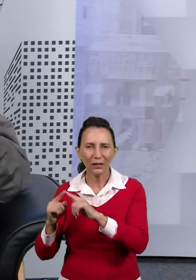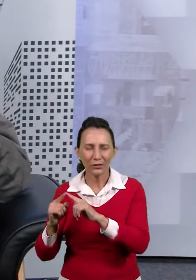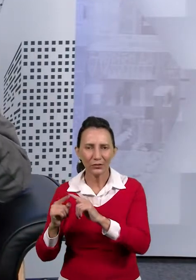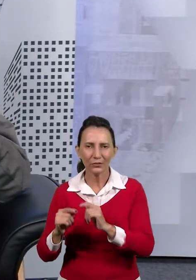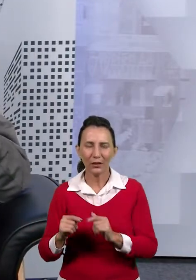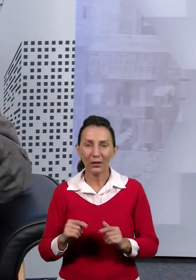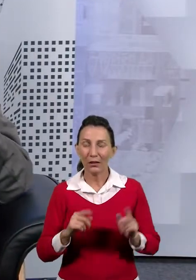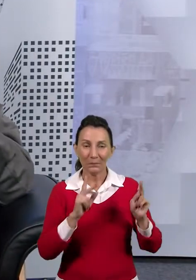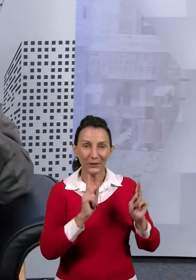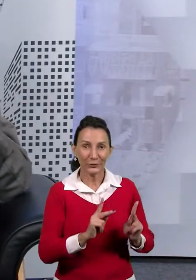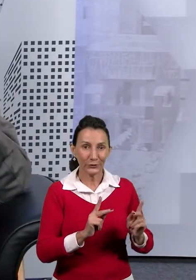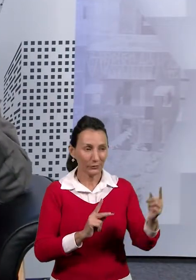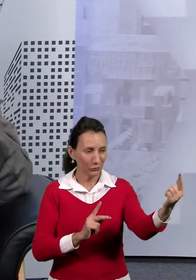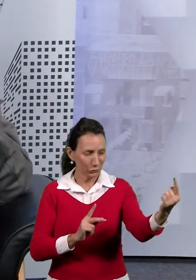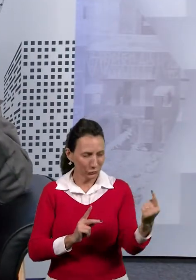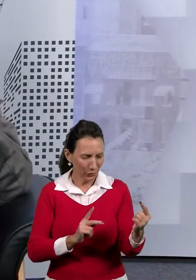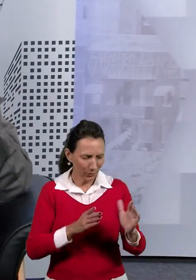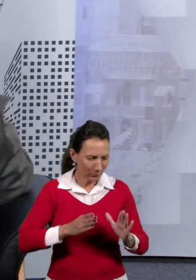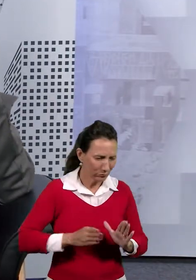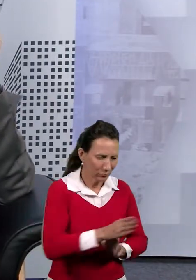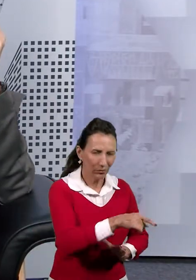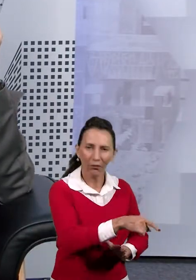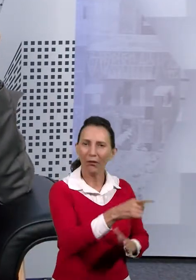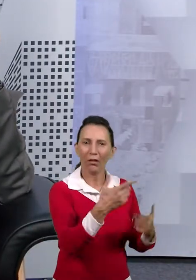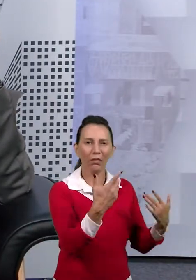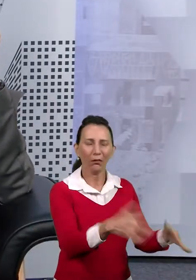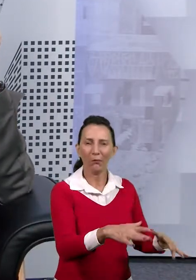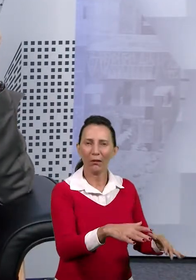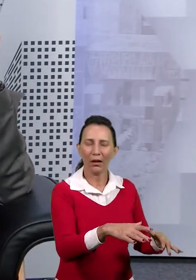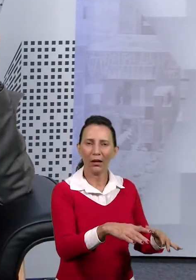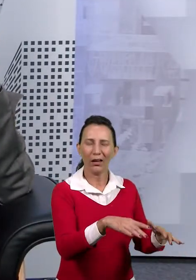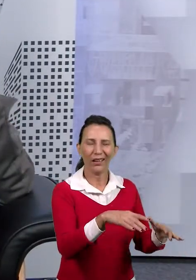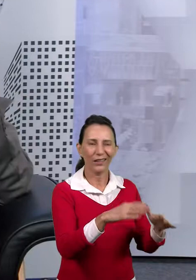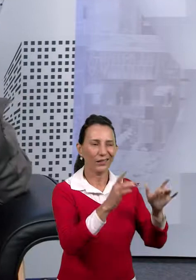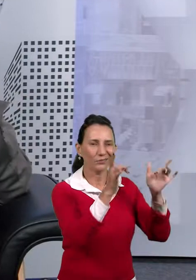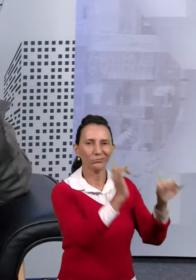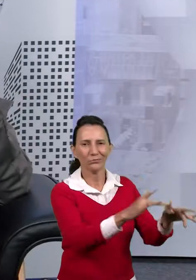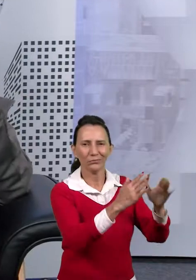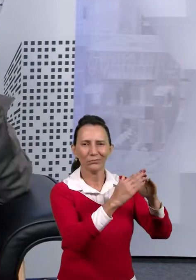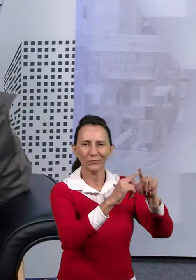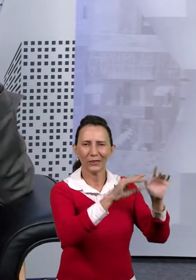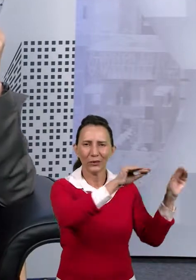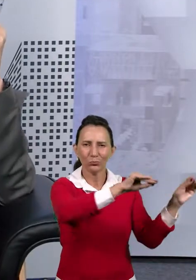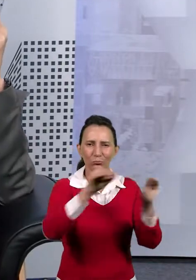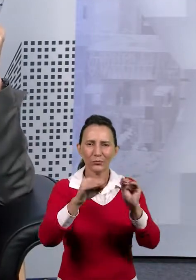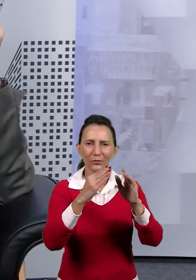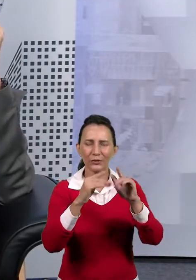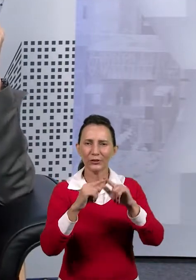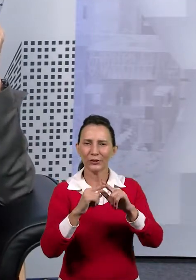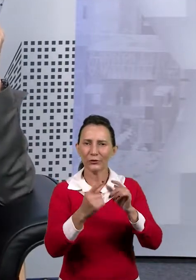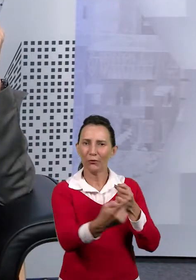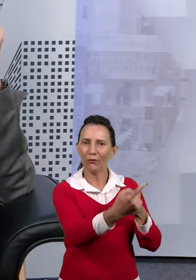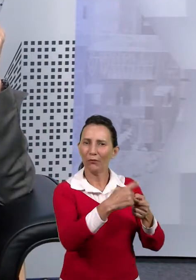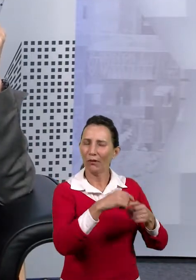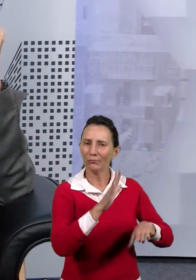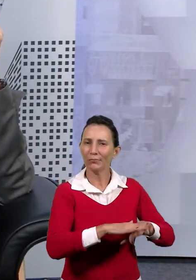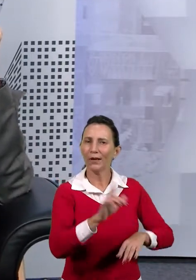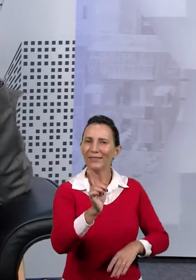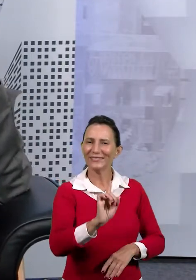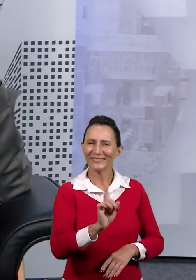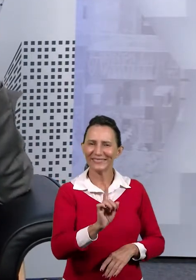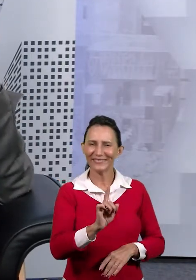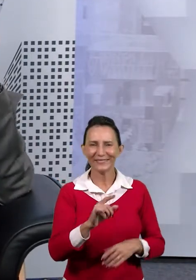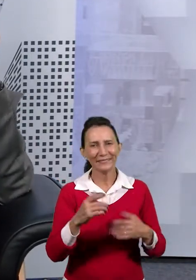igreja, corrigido, né? E a pessoa então fica irada e não volta mais naquela igreja. Mas